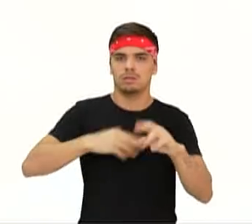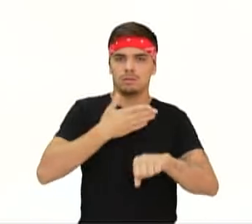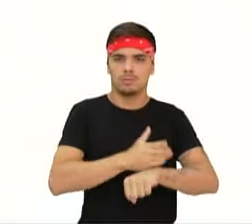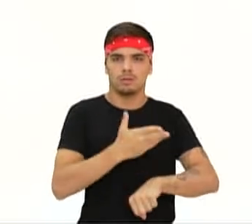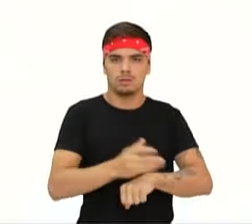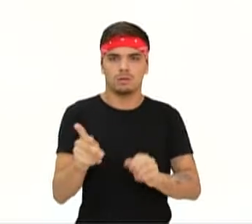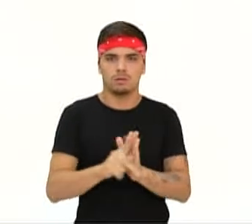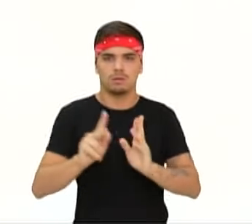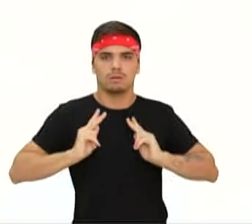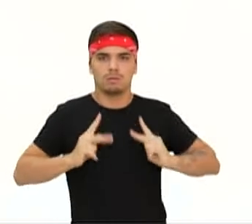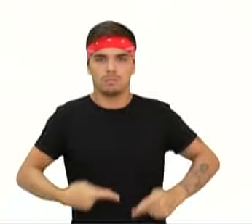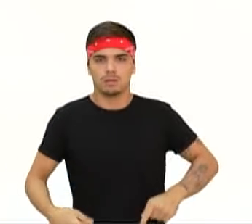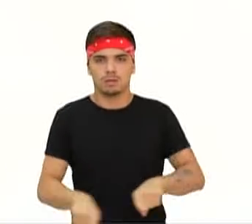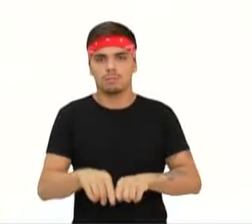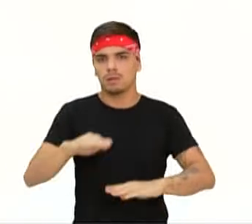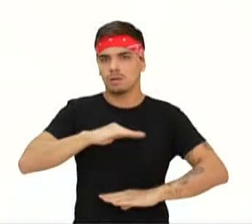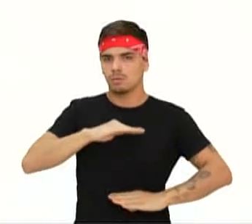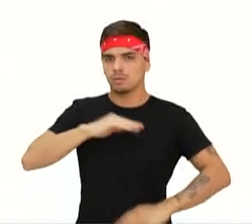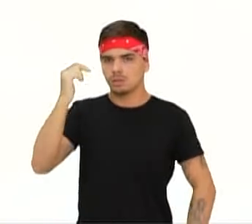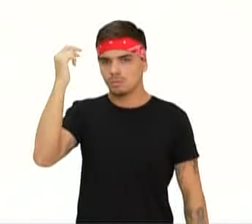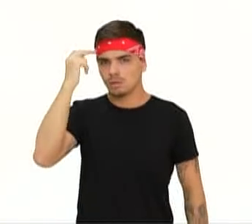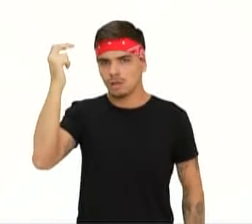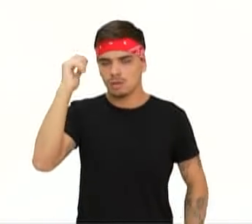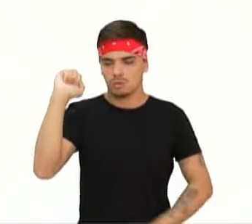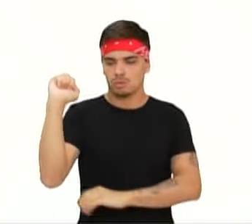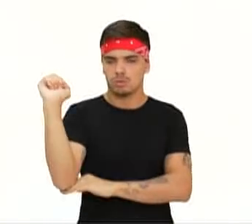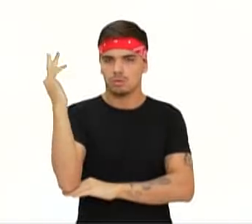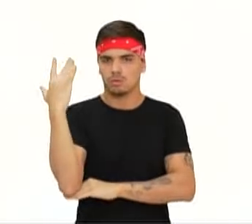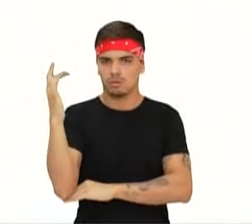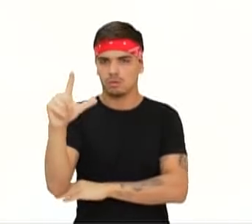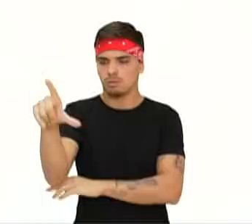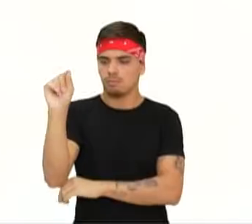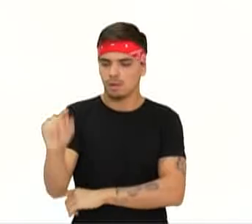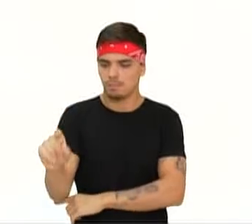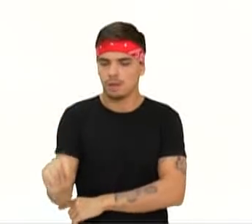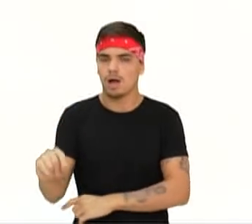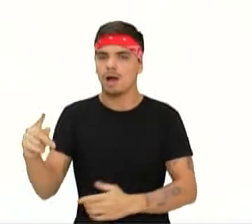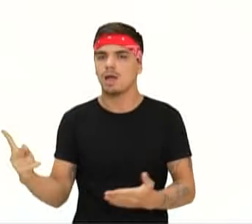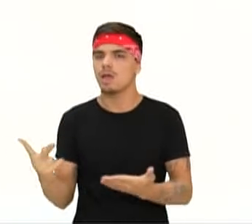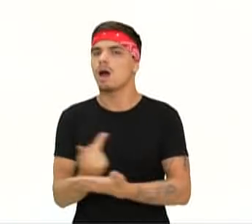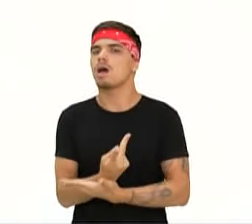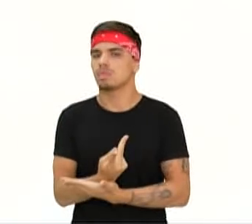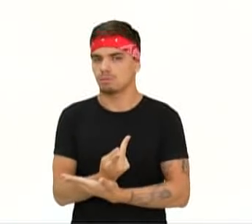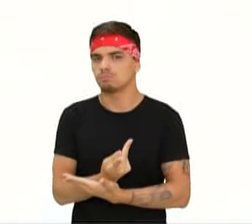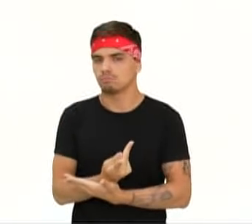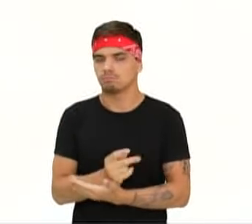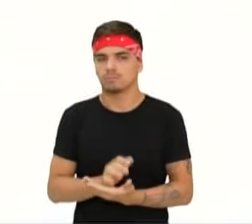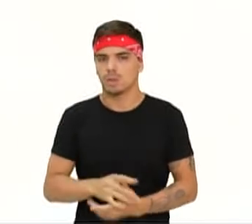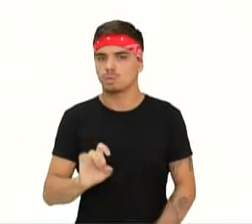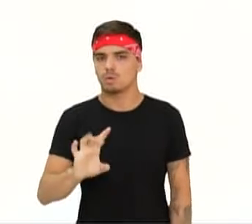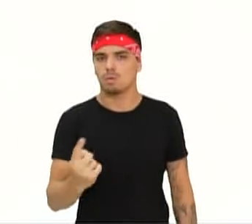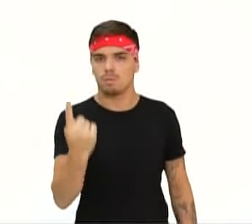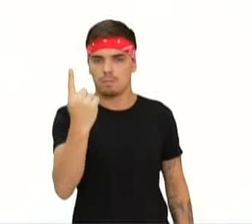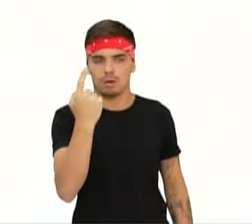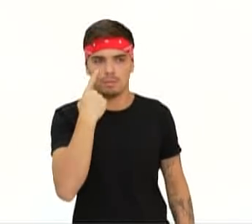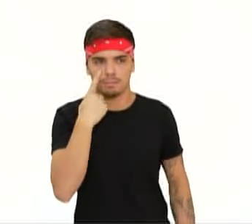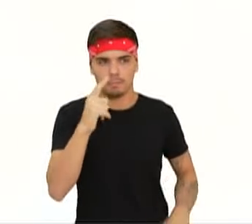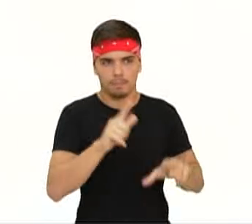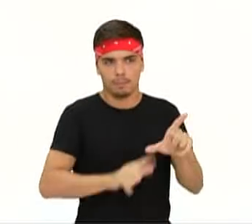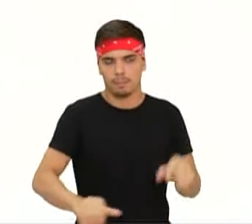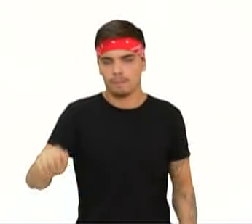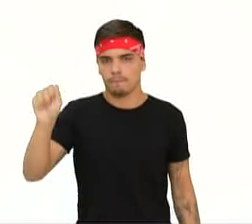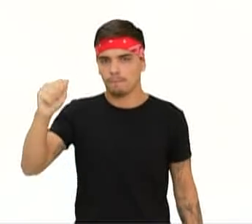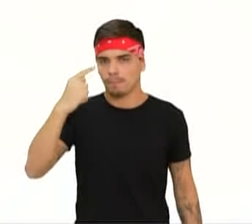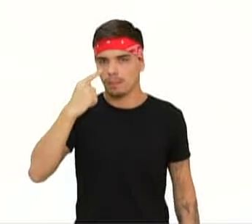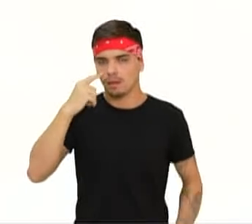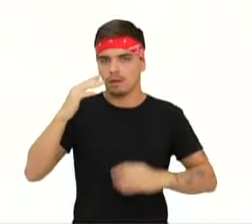práticas humanas e as condições naturais, assinale a opção incorreta, tá? Uma só. Letra A.